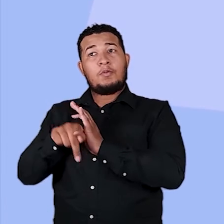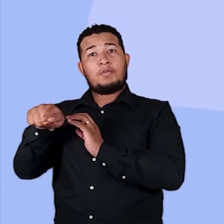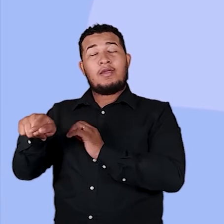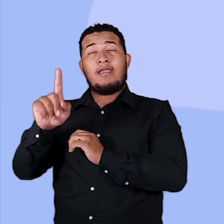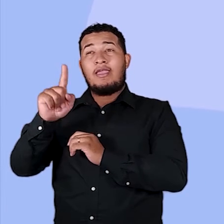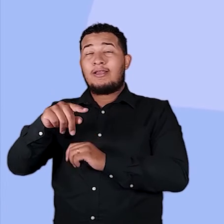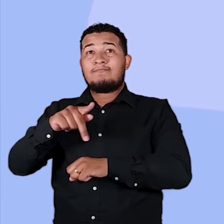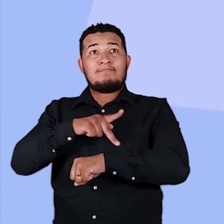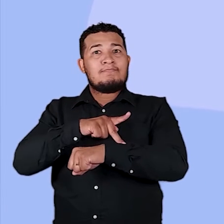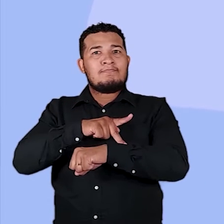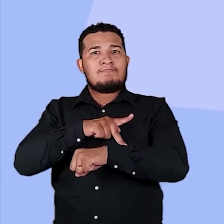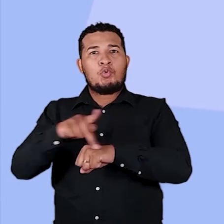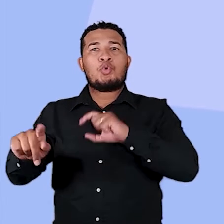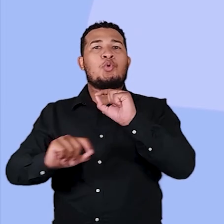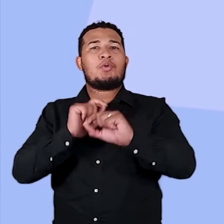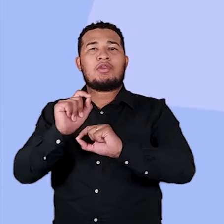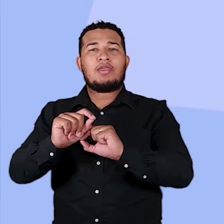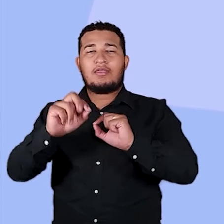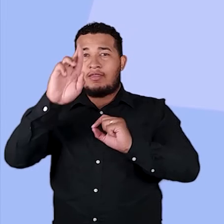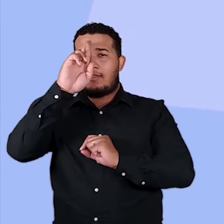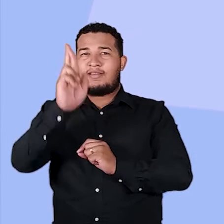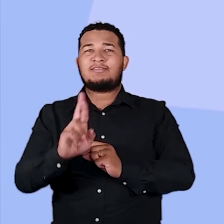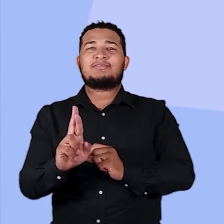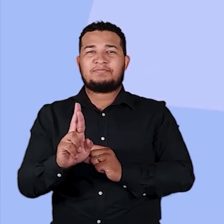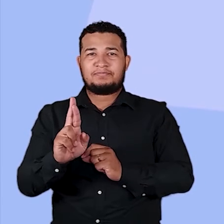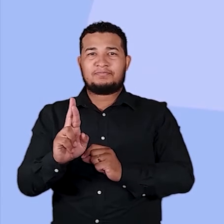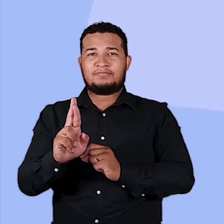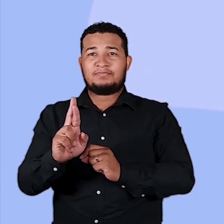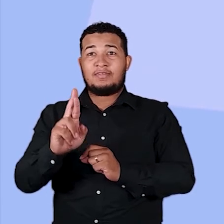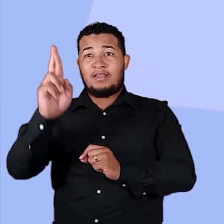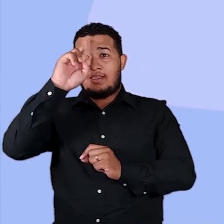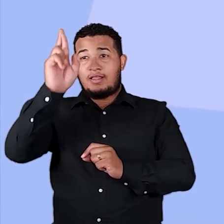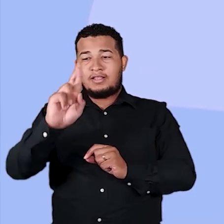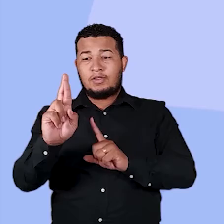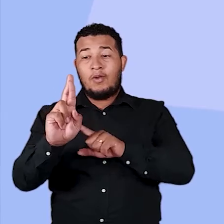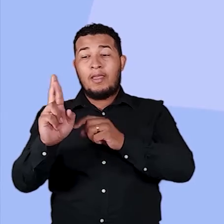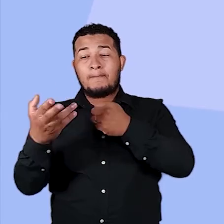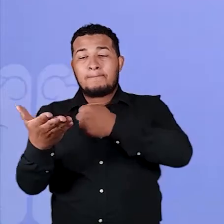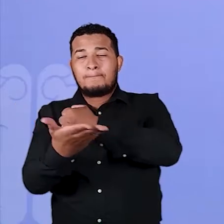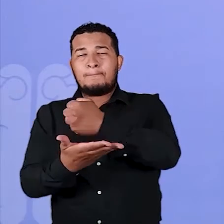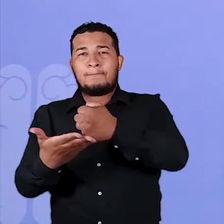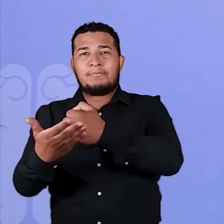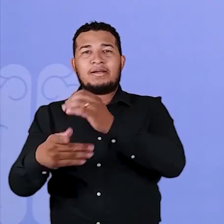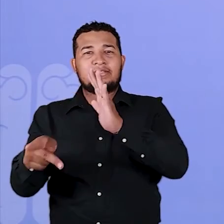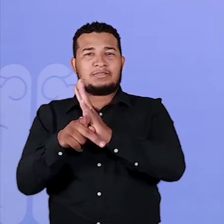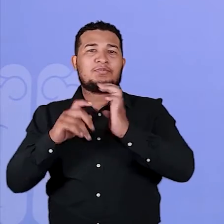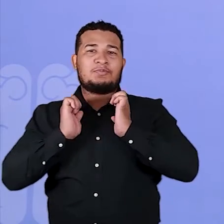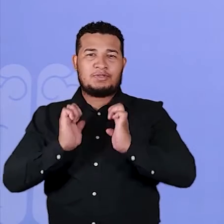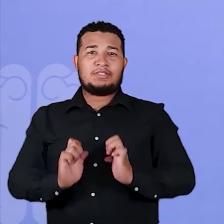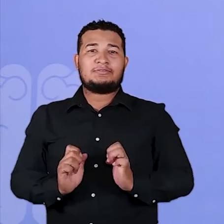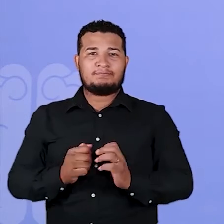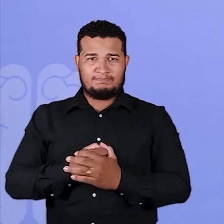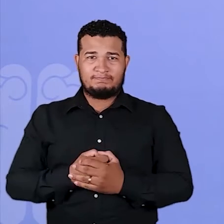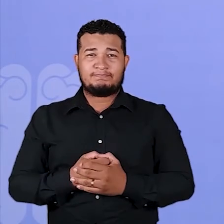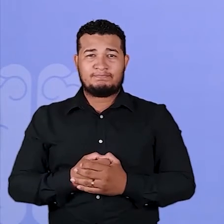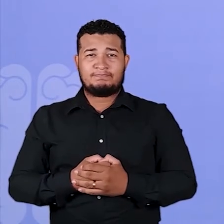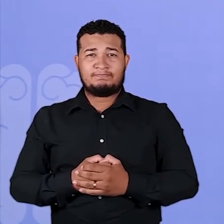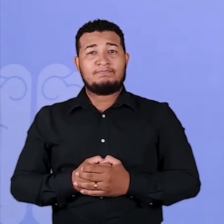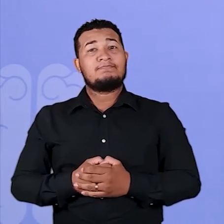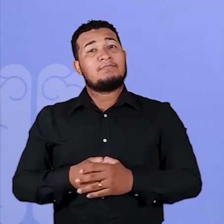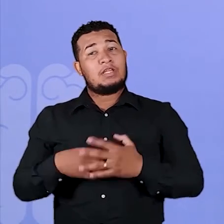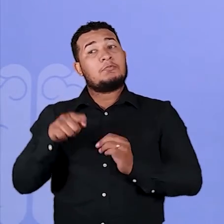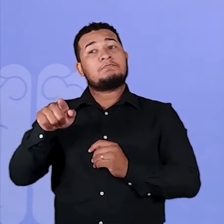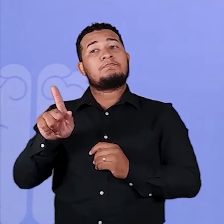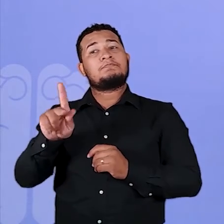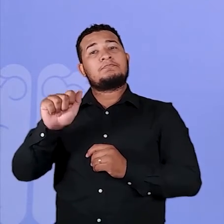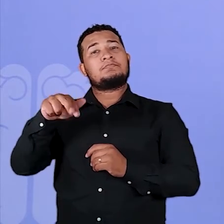puramente racional. A razão é o guia da ética. Isso quer dizer, então, que